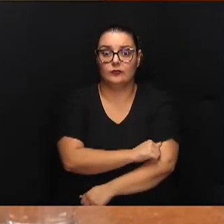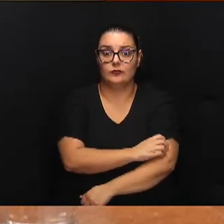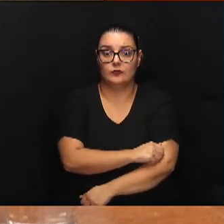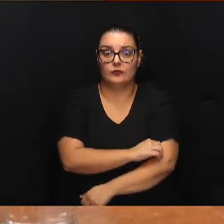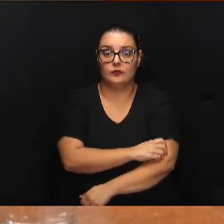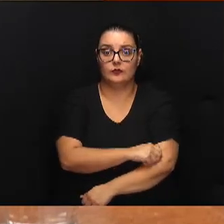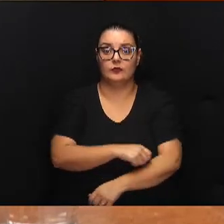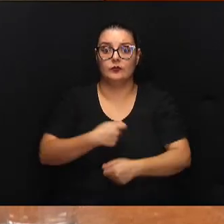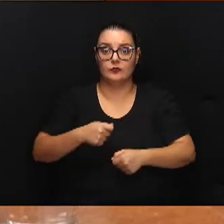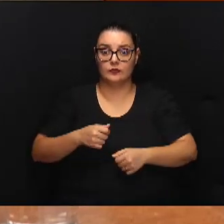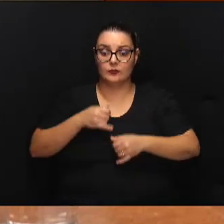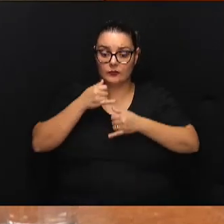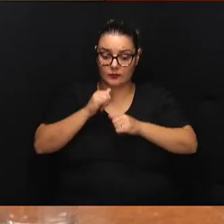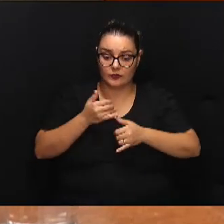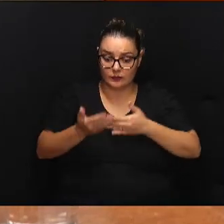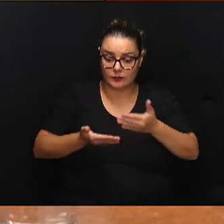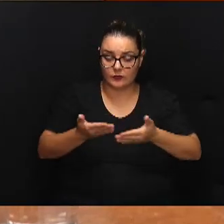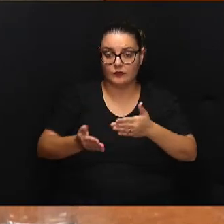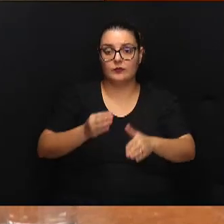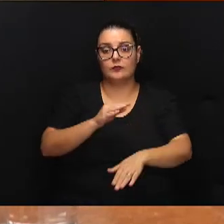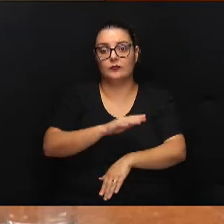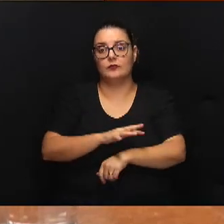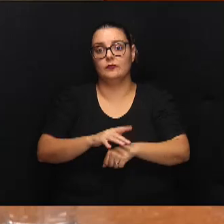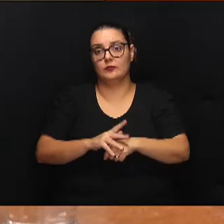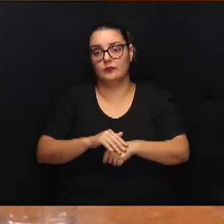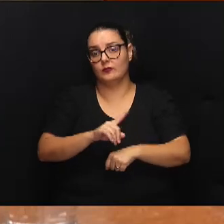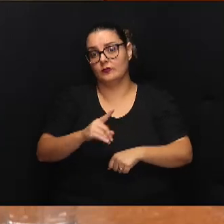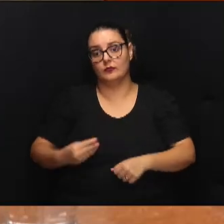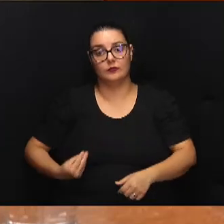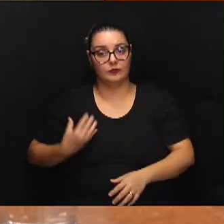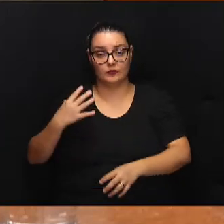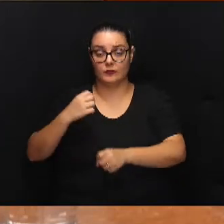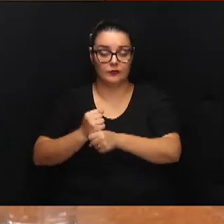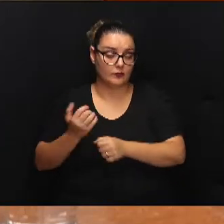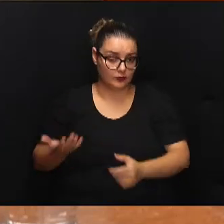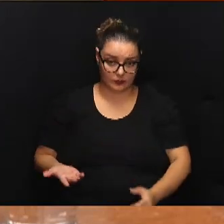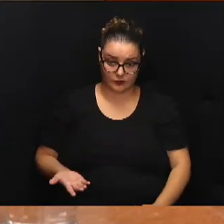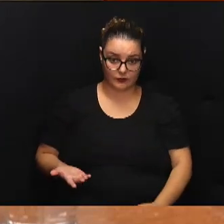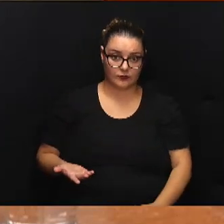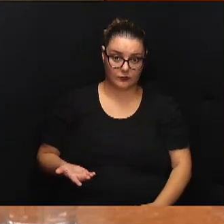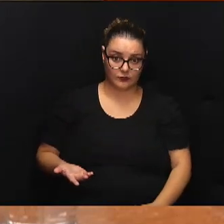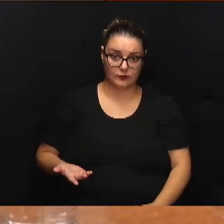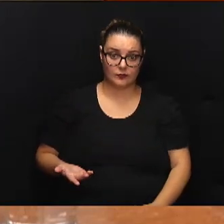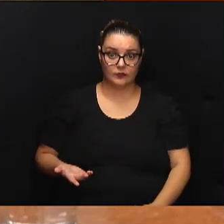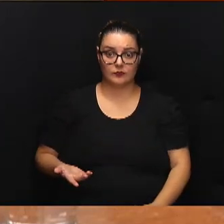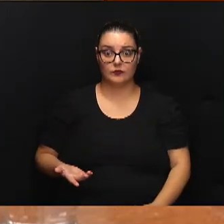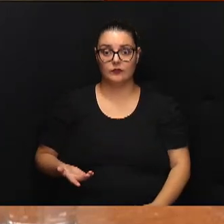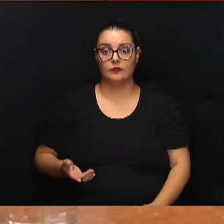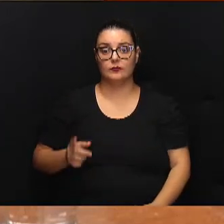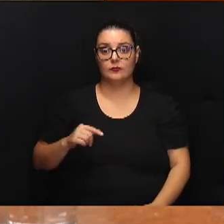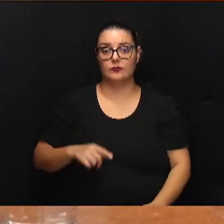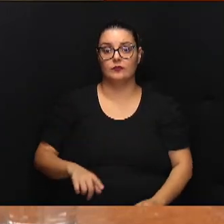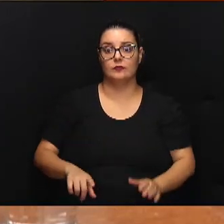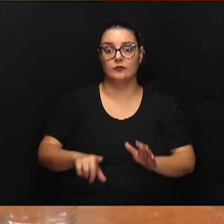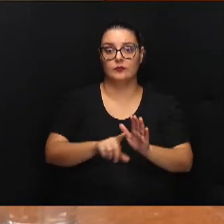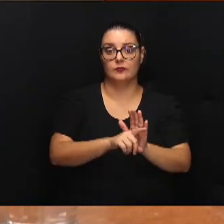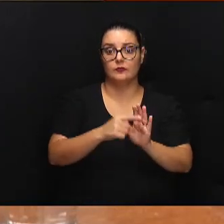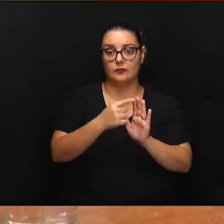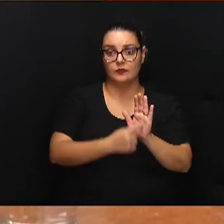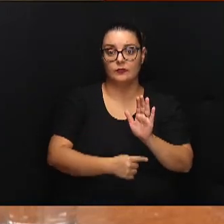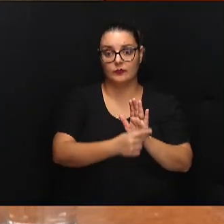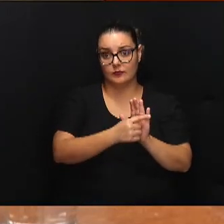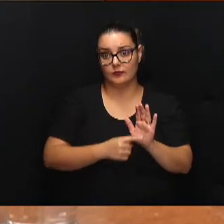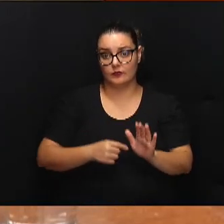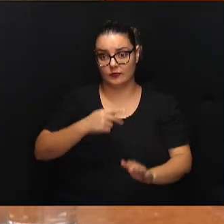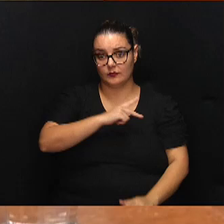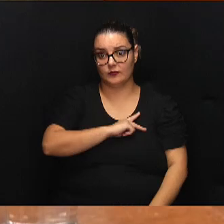energia para poder cuidar da doença e não da vida como um todo. E aí, foi vetado pelo presidente, estamos na luta, parece